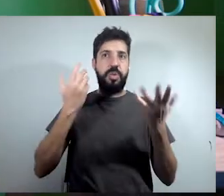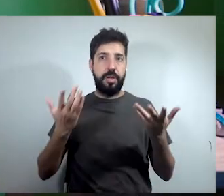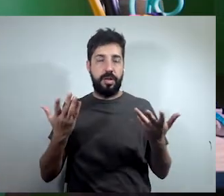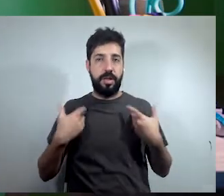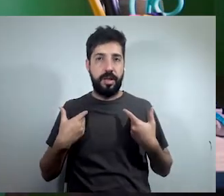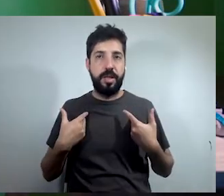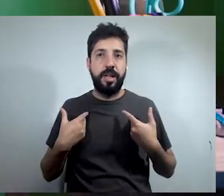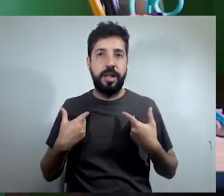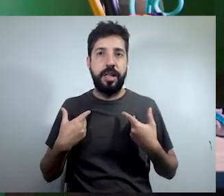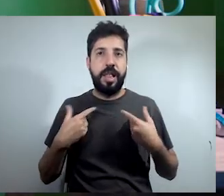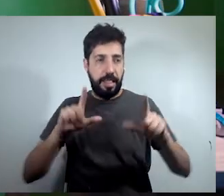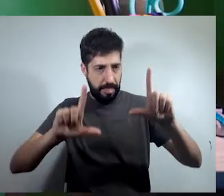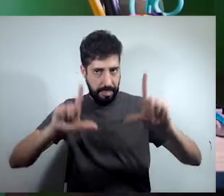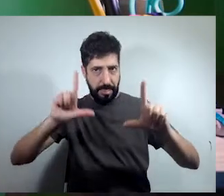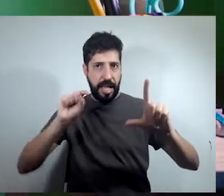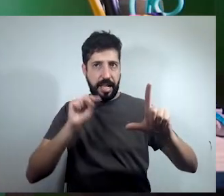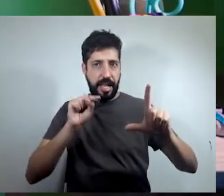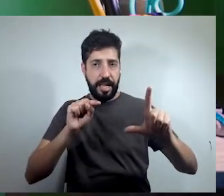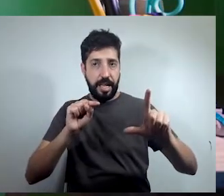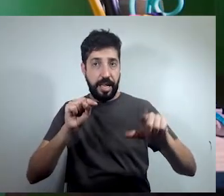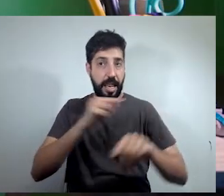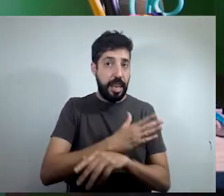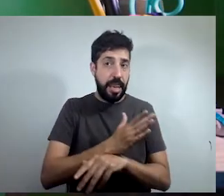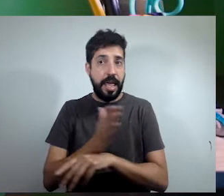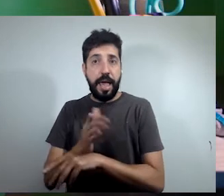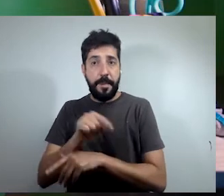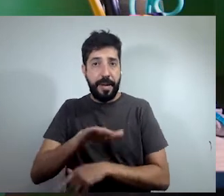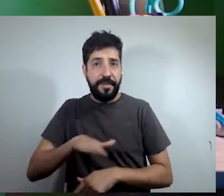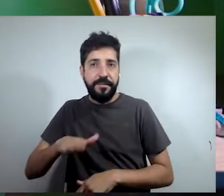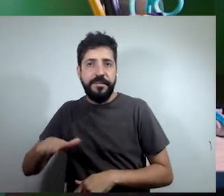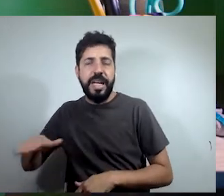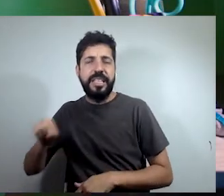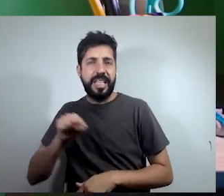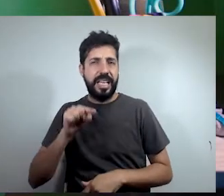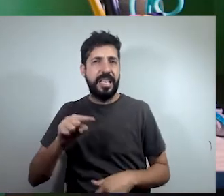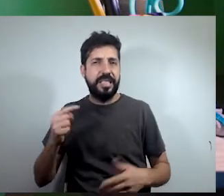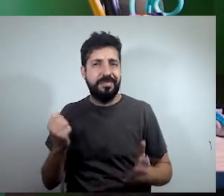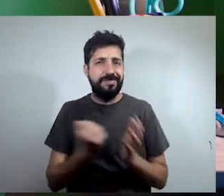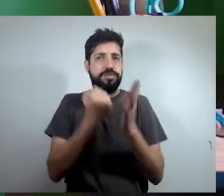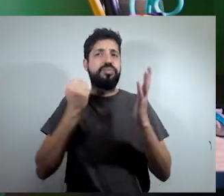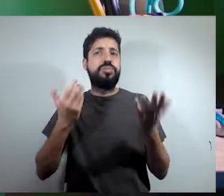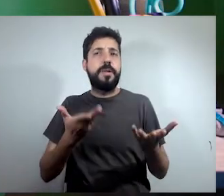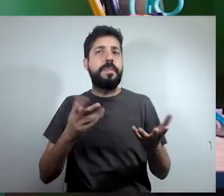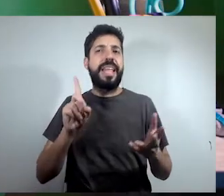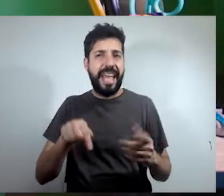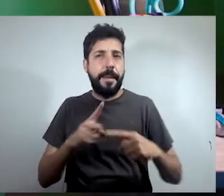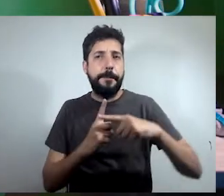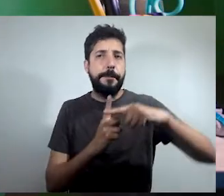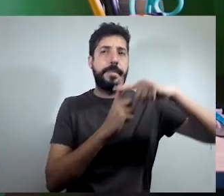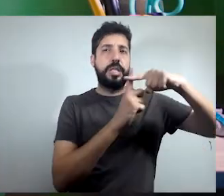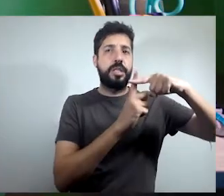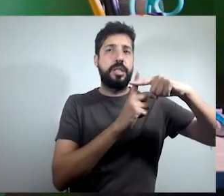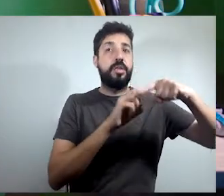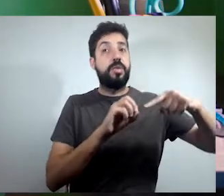lá, o impacto das telas no tempo das infâncias. Esse impacto, ele é um impacto positivo